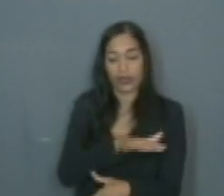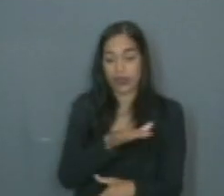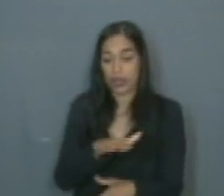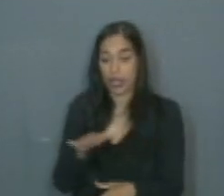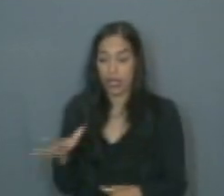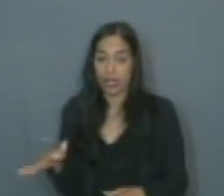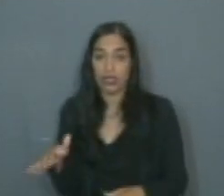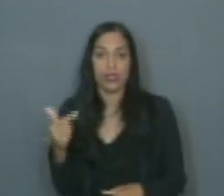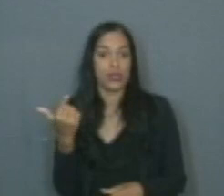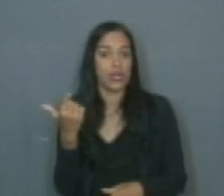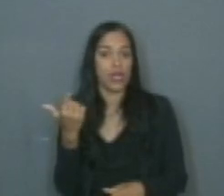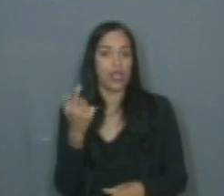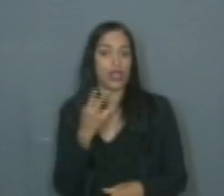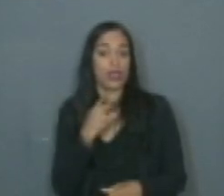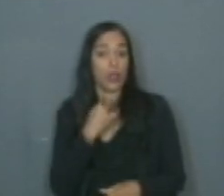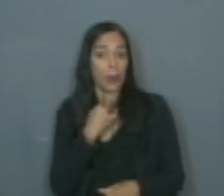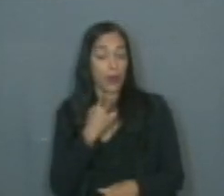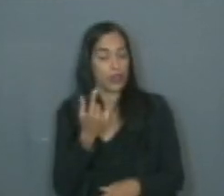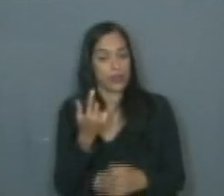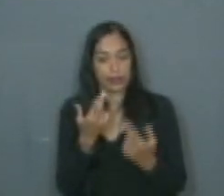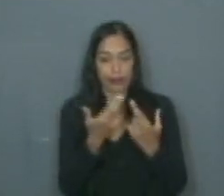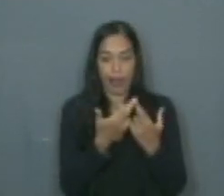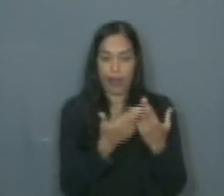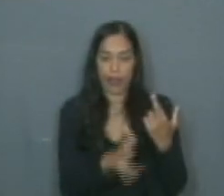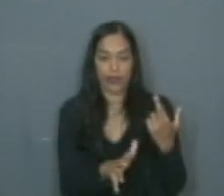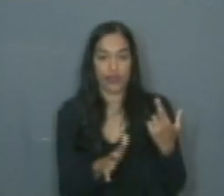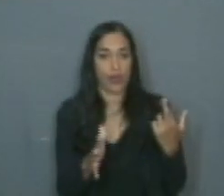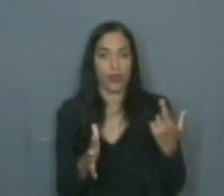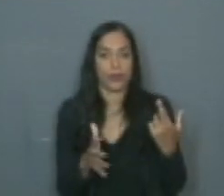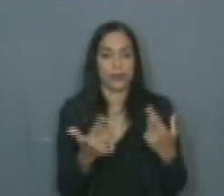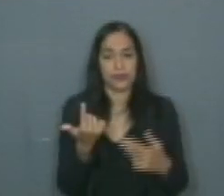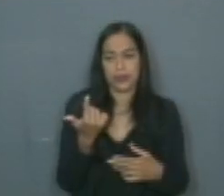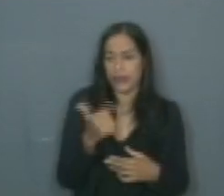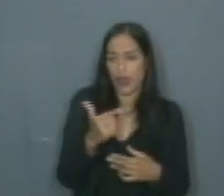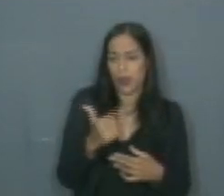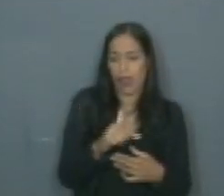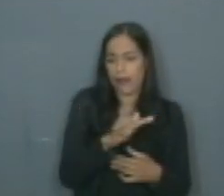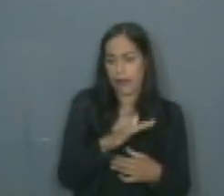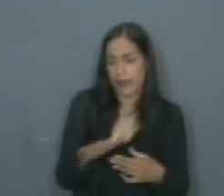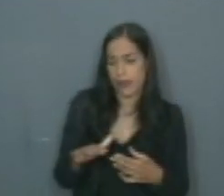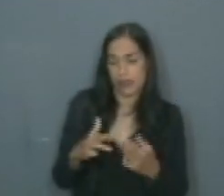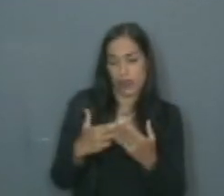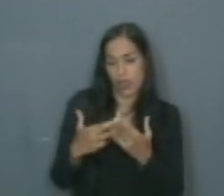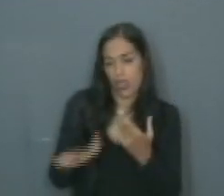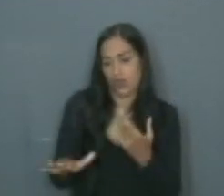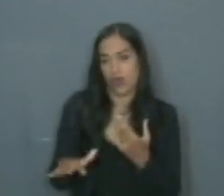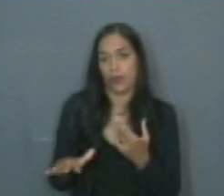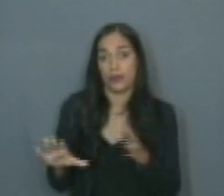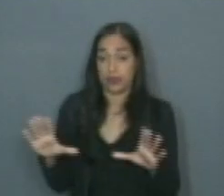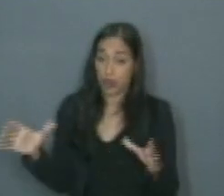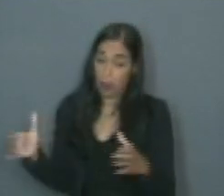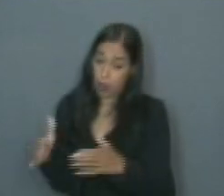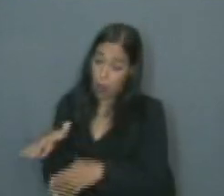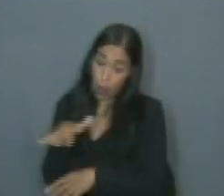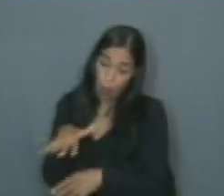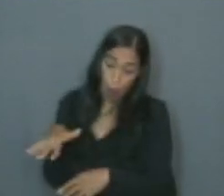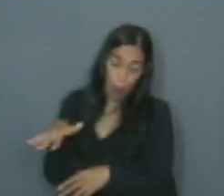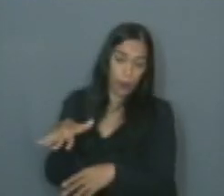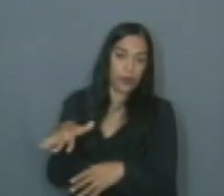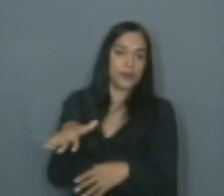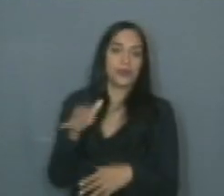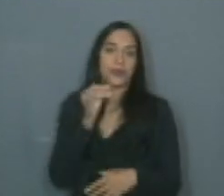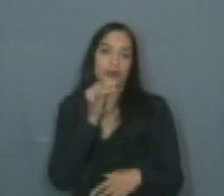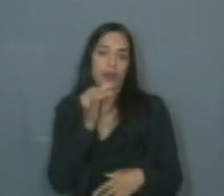criança não pode ter religião. Não existe criança com religião. Mas para alguma turma aí, a criança,